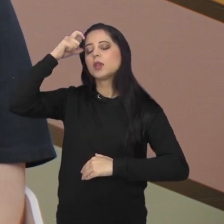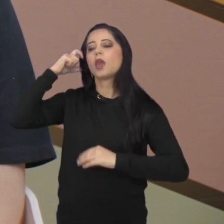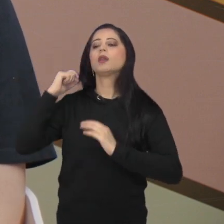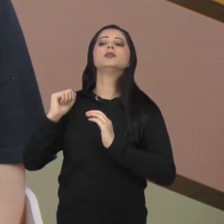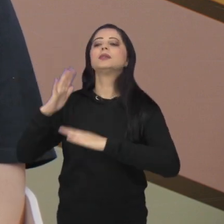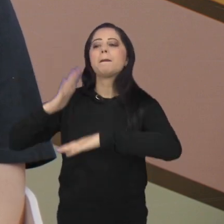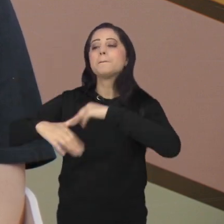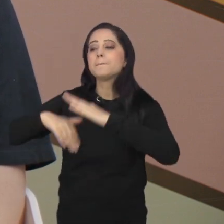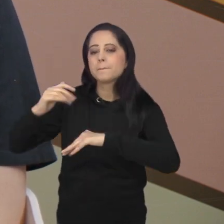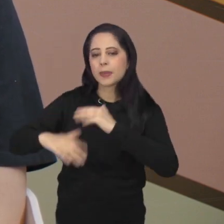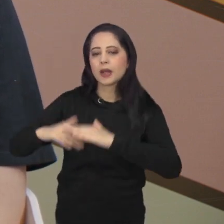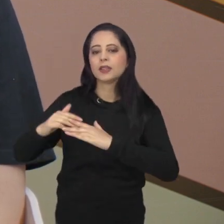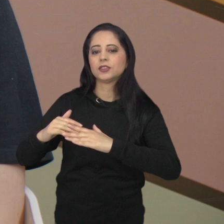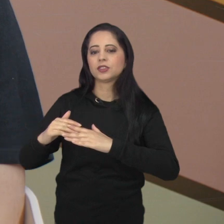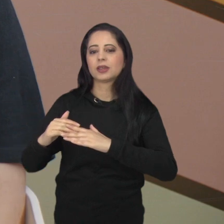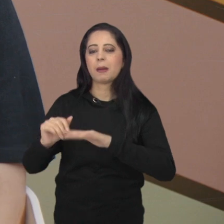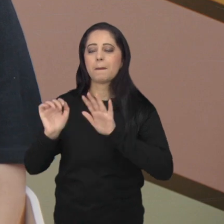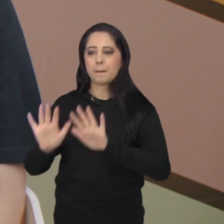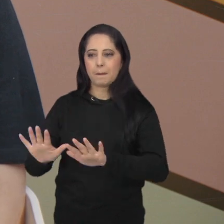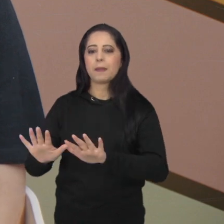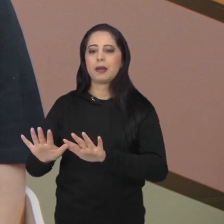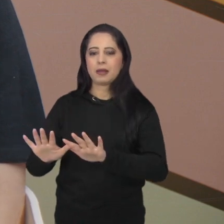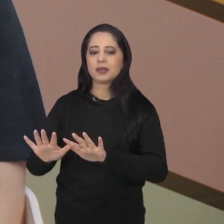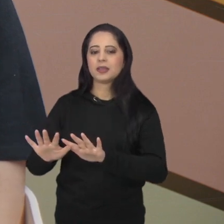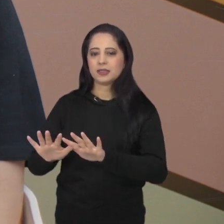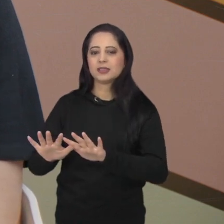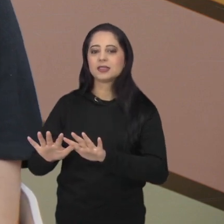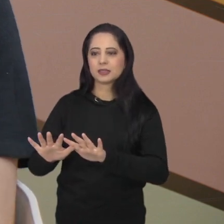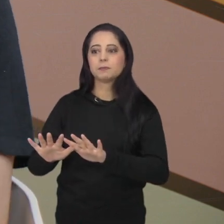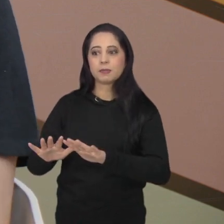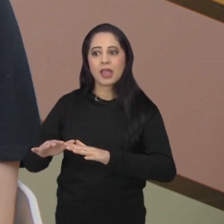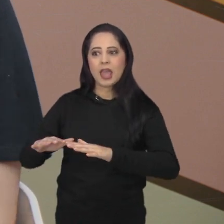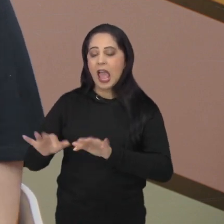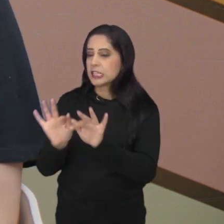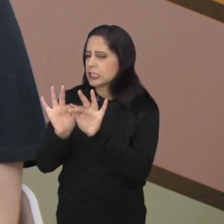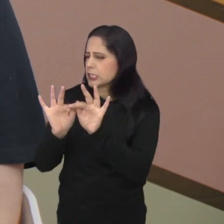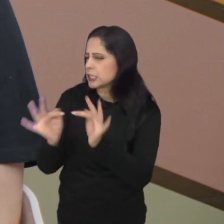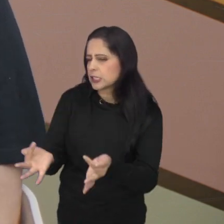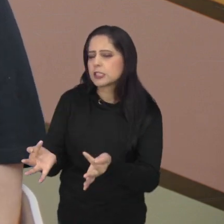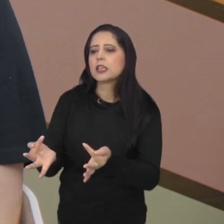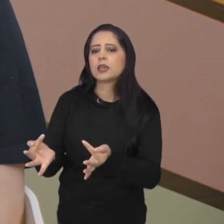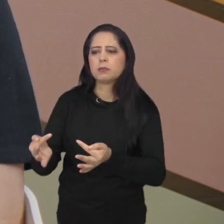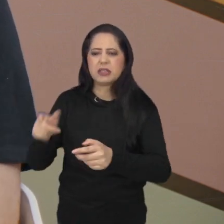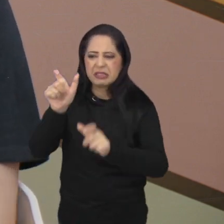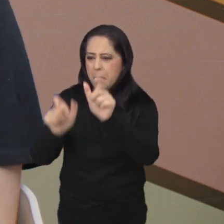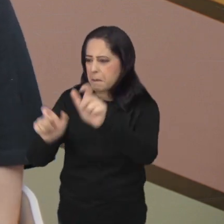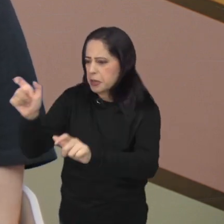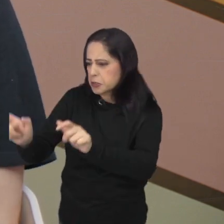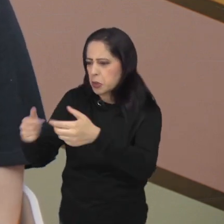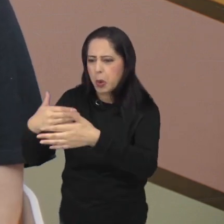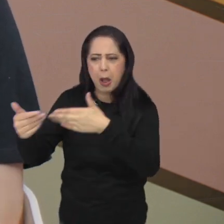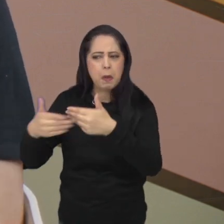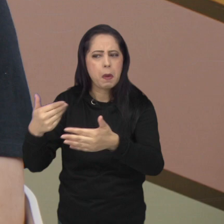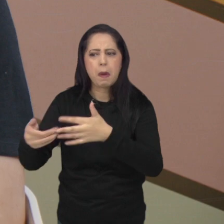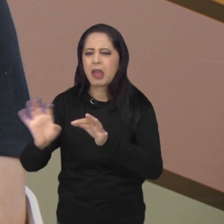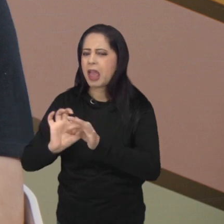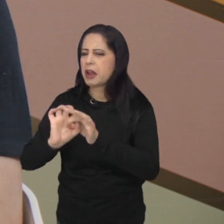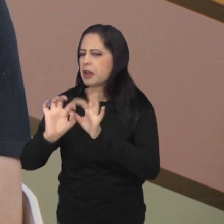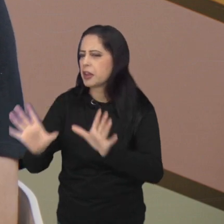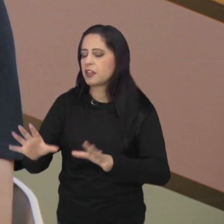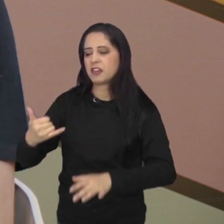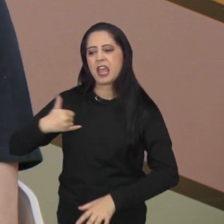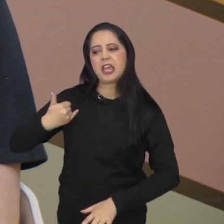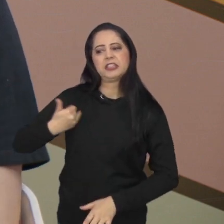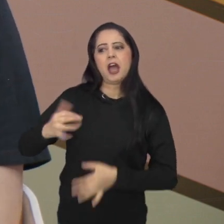bem simples de explicar é isso, mas ela é uma prática muito simples que qualquer pessoa pode fazer,